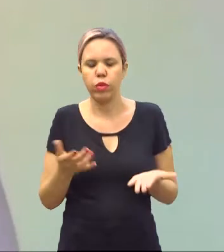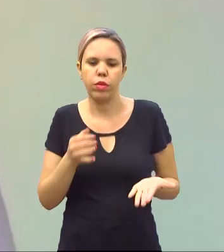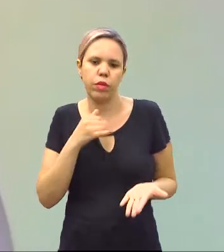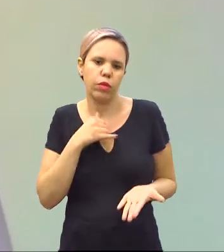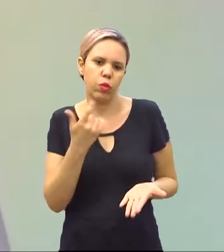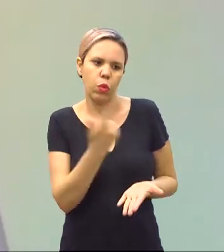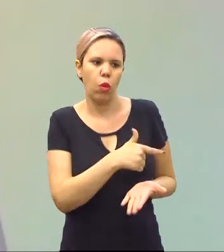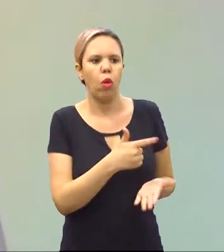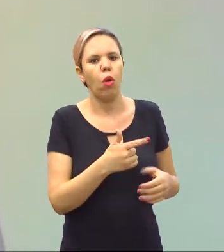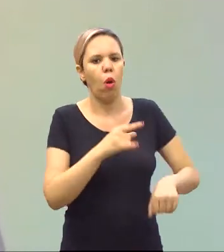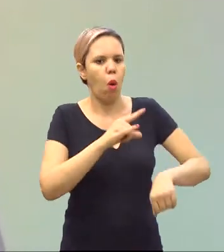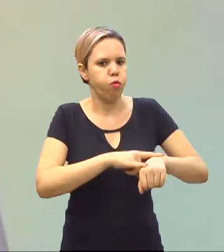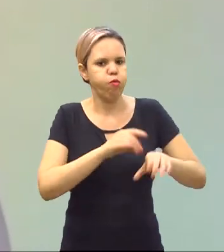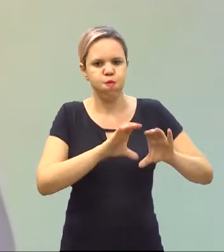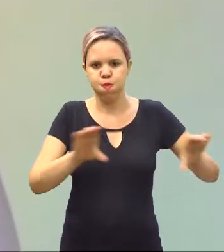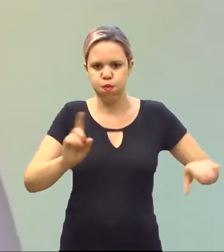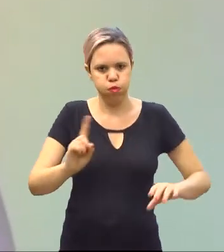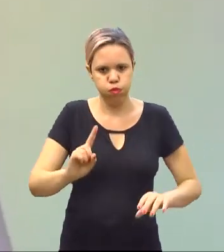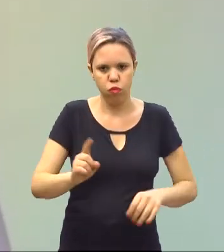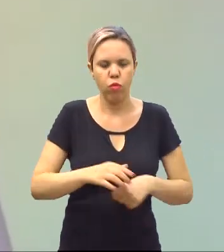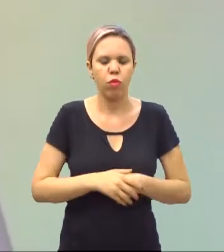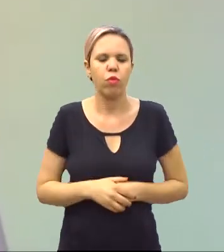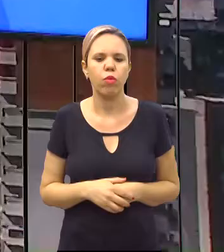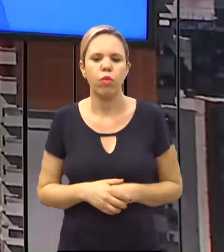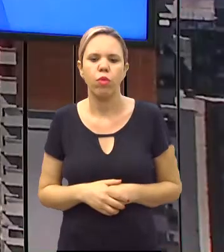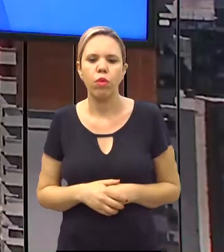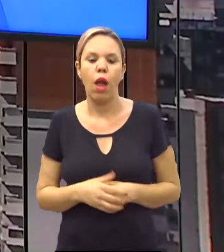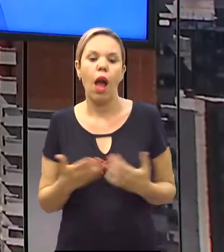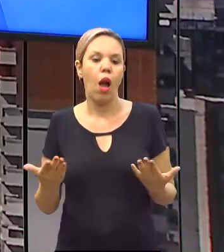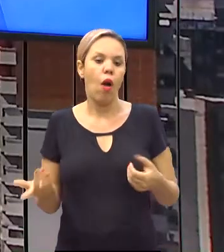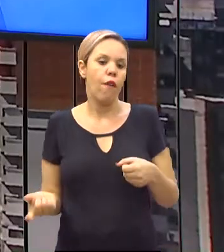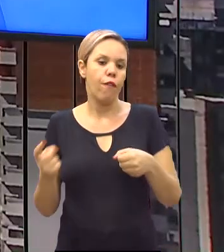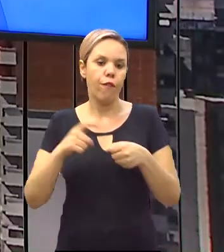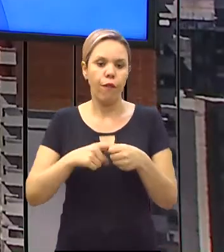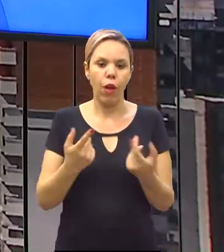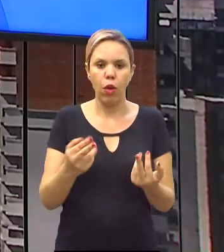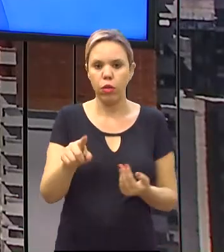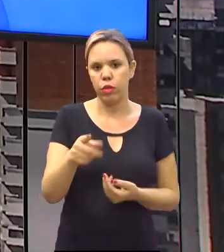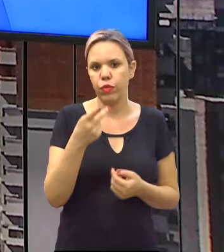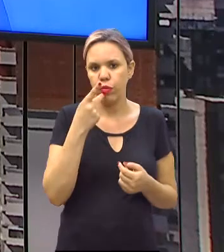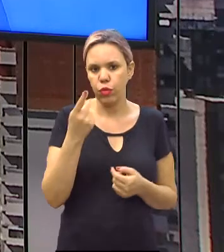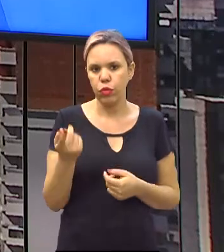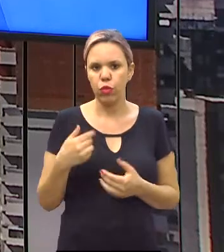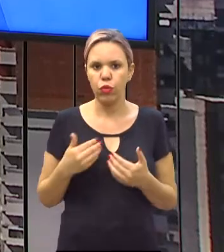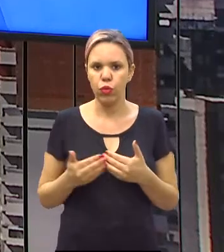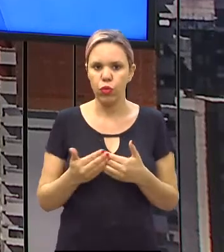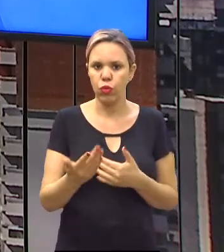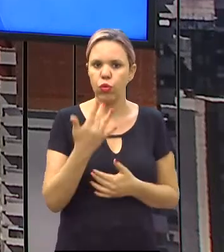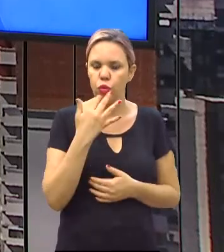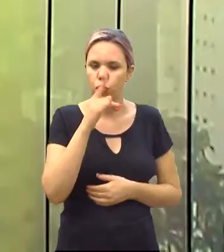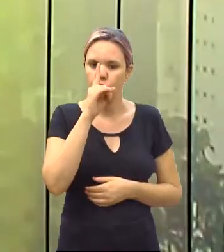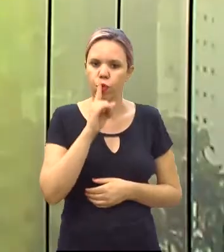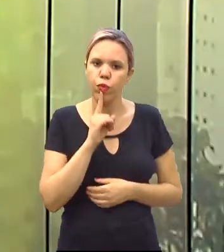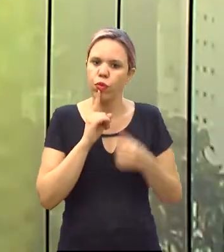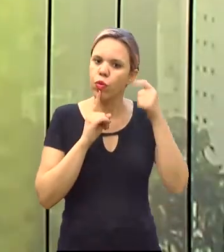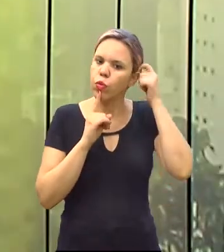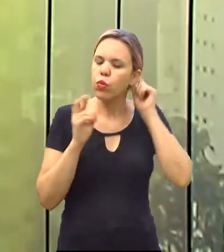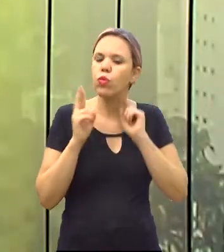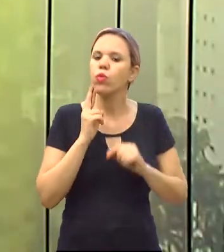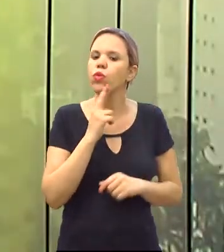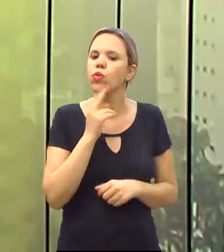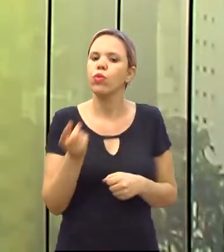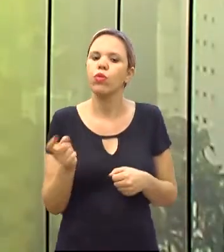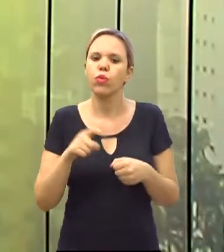de tratamento de esgoto, nem nada disso. Agora, com a retomada, como você mesmo mencionou, a gente está na fase amarela, os